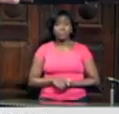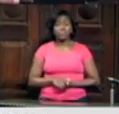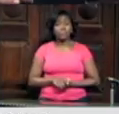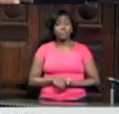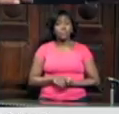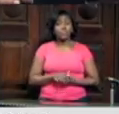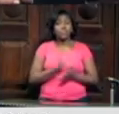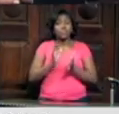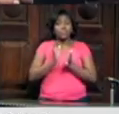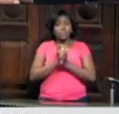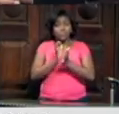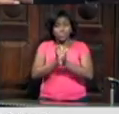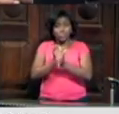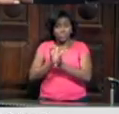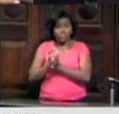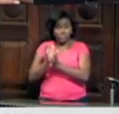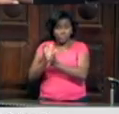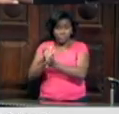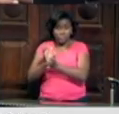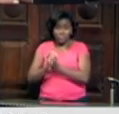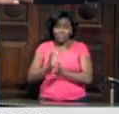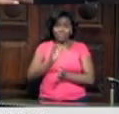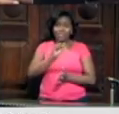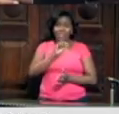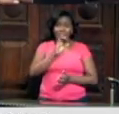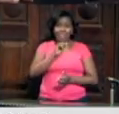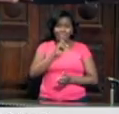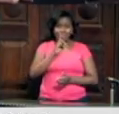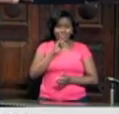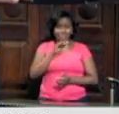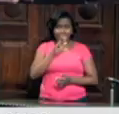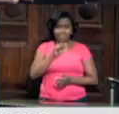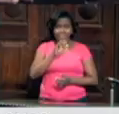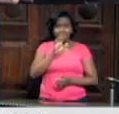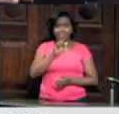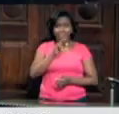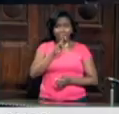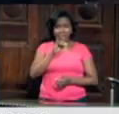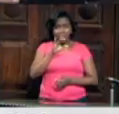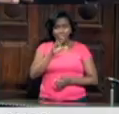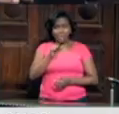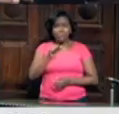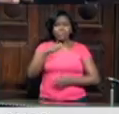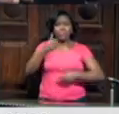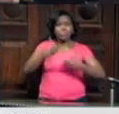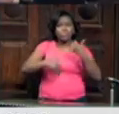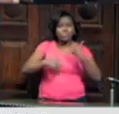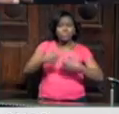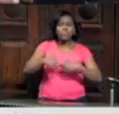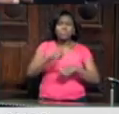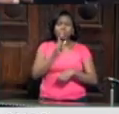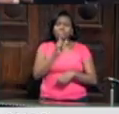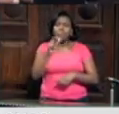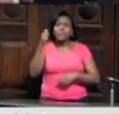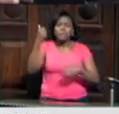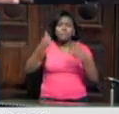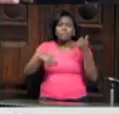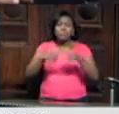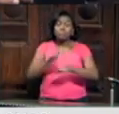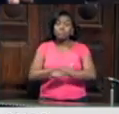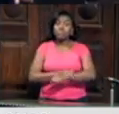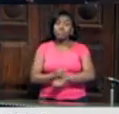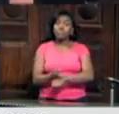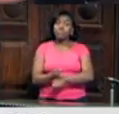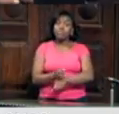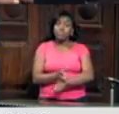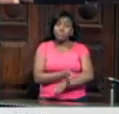falaram para a Academia Carioca de Letras, com palavras emocionantes para todos nós, integrantes desta